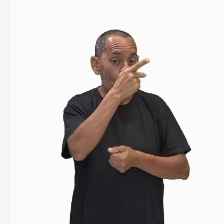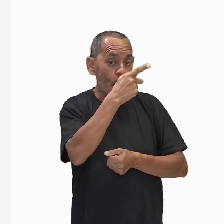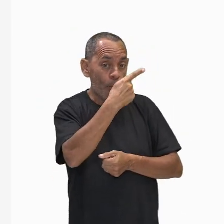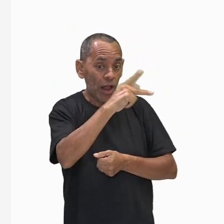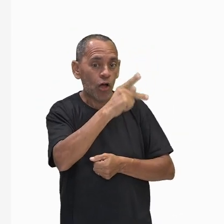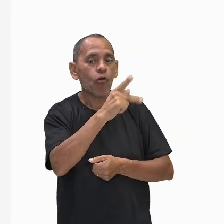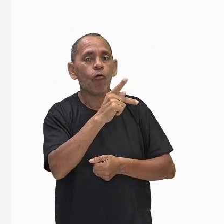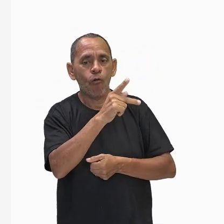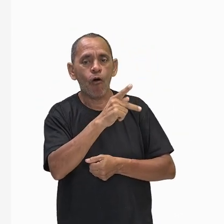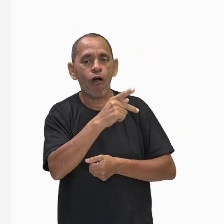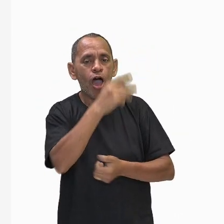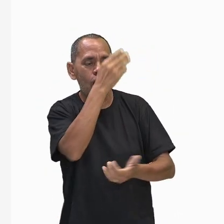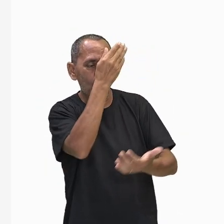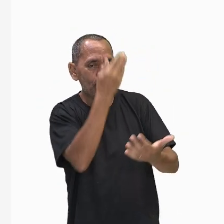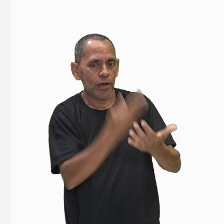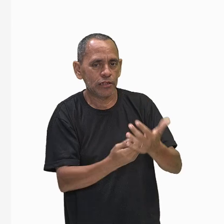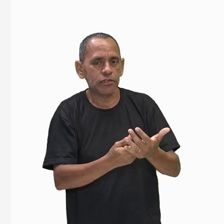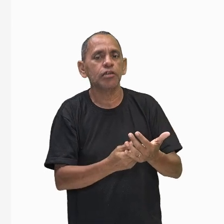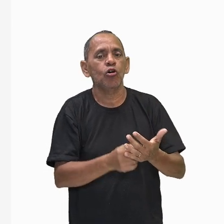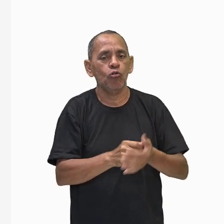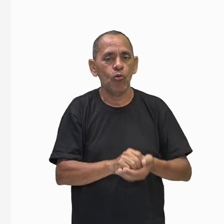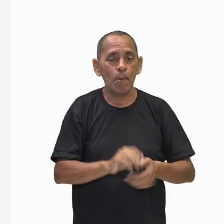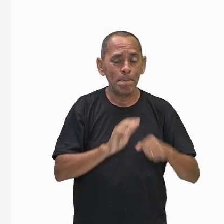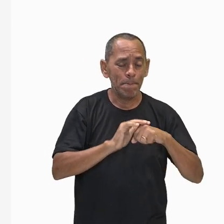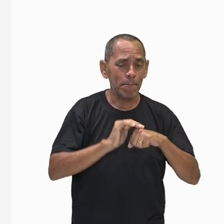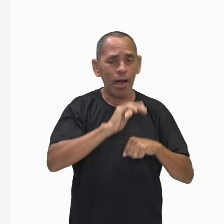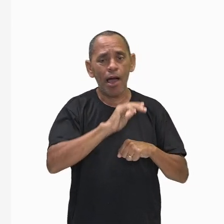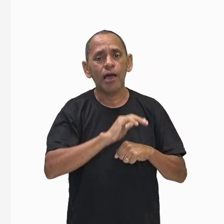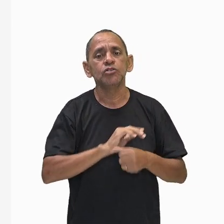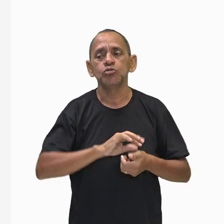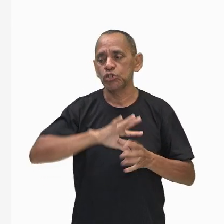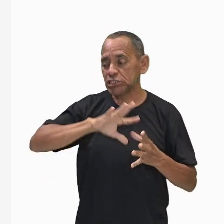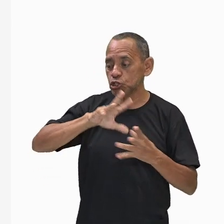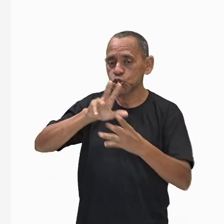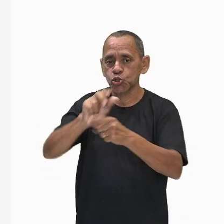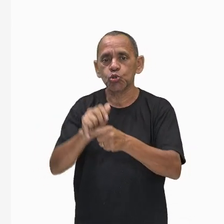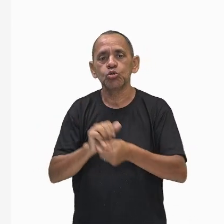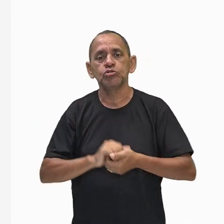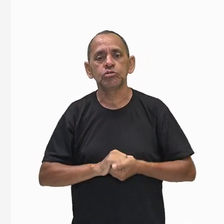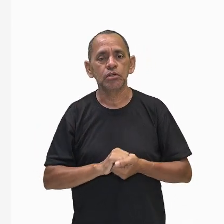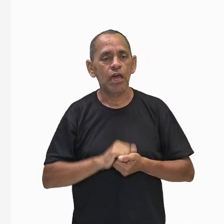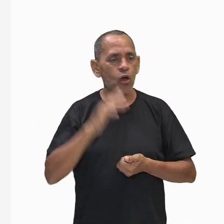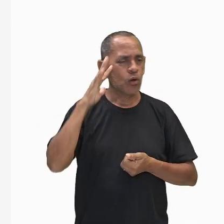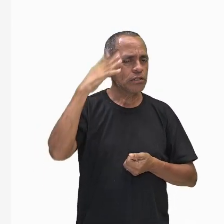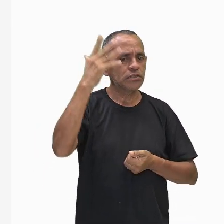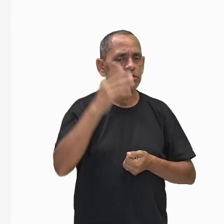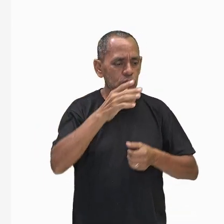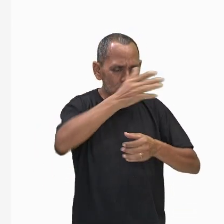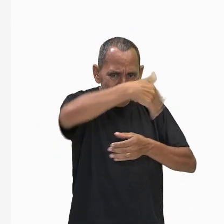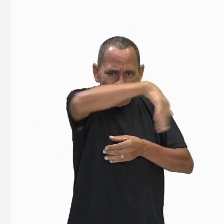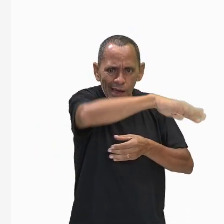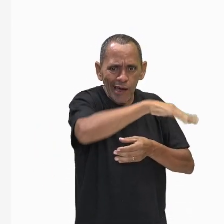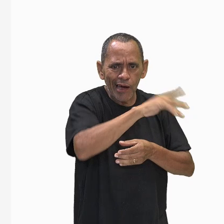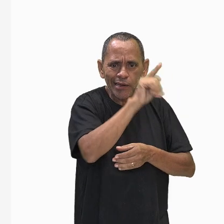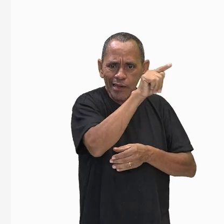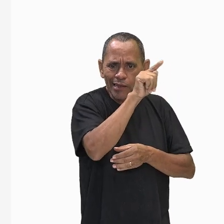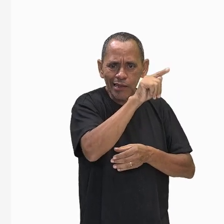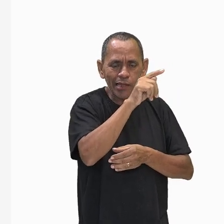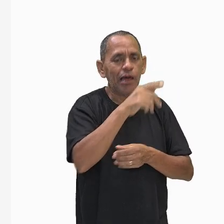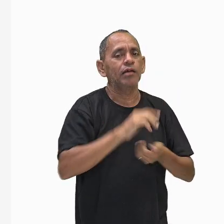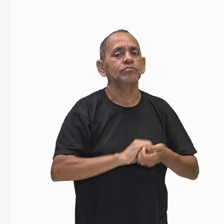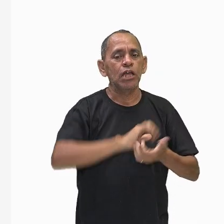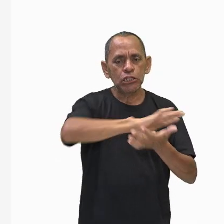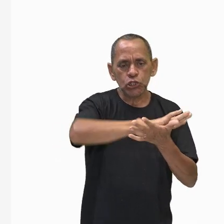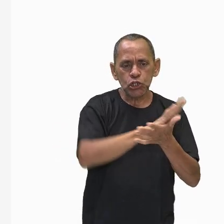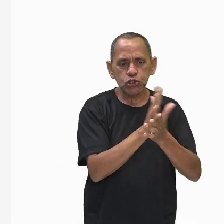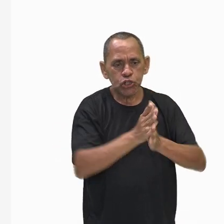grande parte das batalhas aconteceu em território paraguaio, o que lhe causou grande destruição material, não